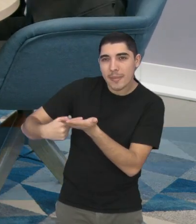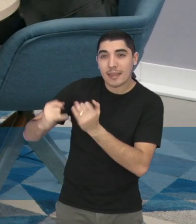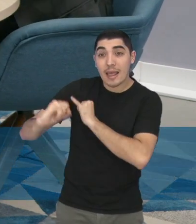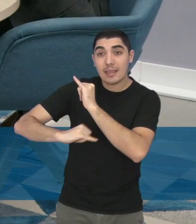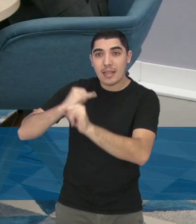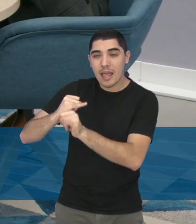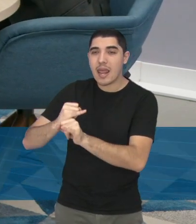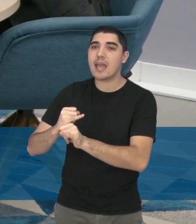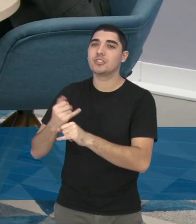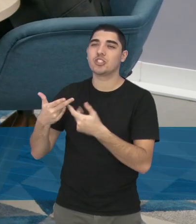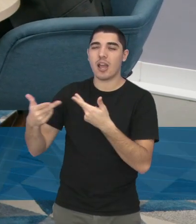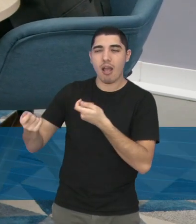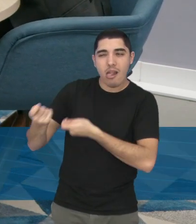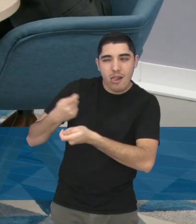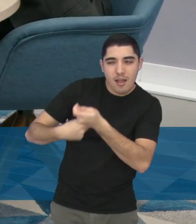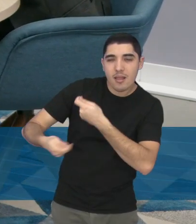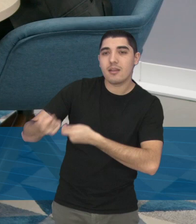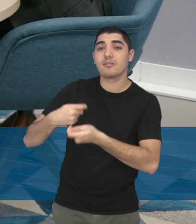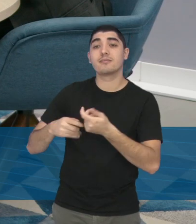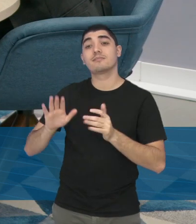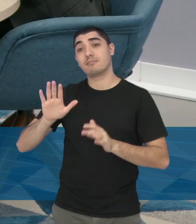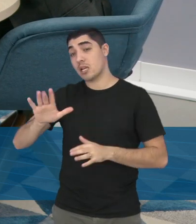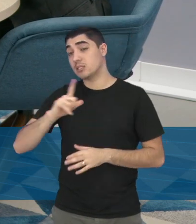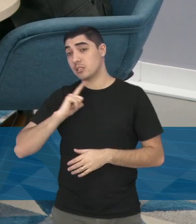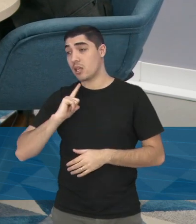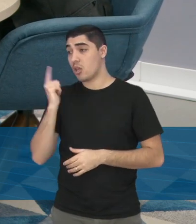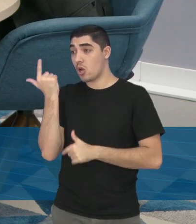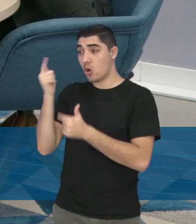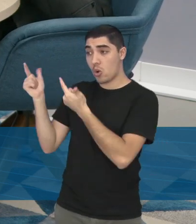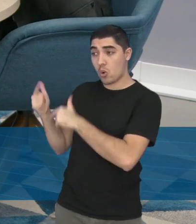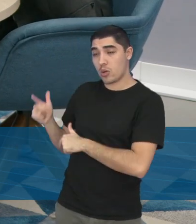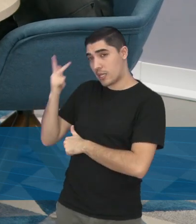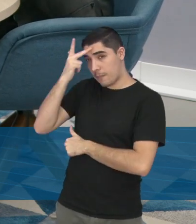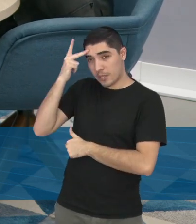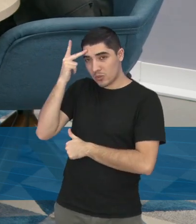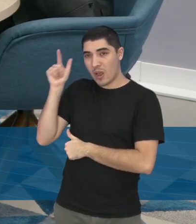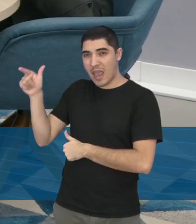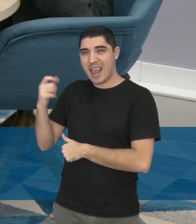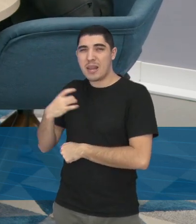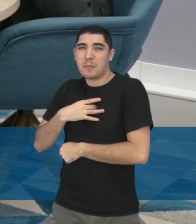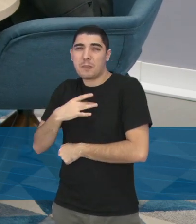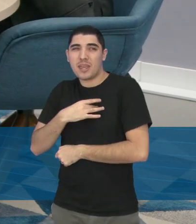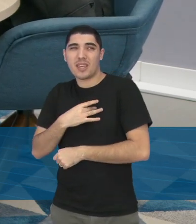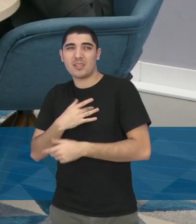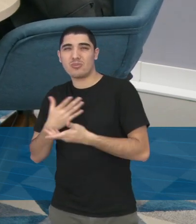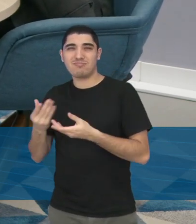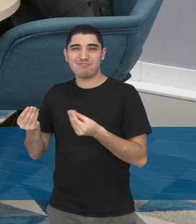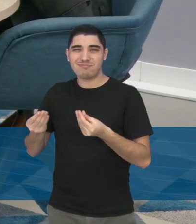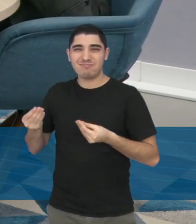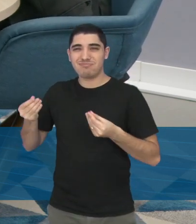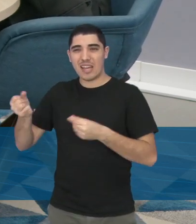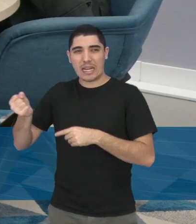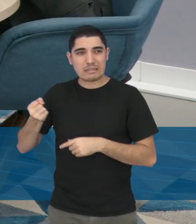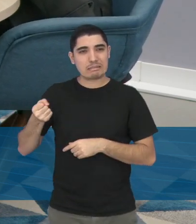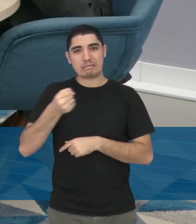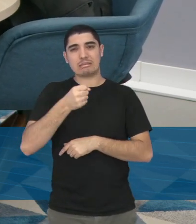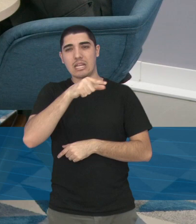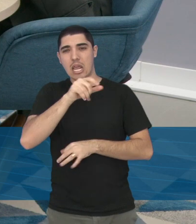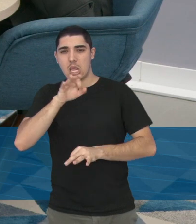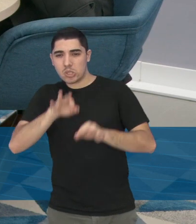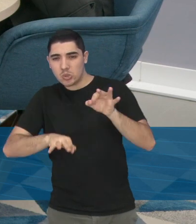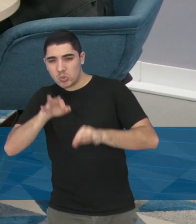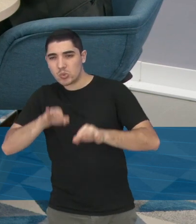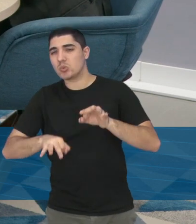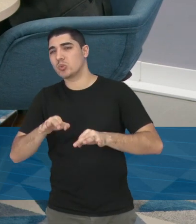aquilo lá se contamina o judiciário. Mas havia diversas outras pessoas que ficaram com um pouco de medo de acessar a justiça, com medo de pagar honorários advocatícios,